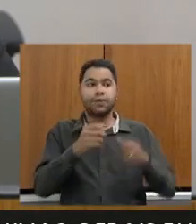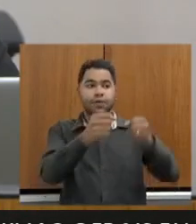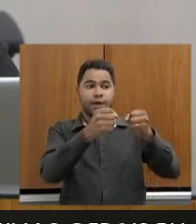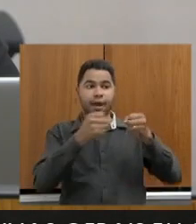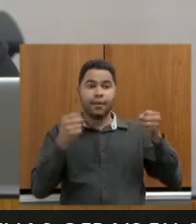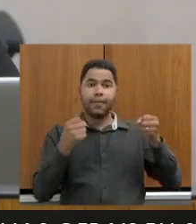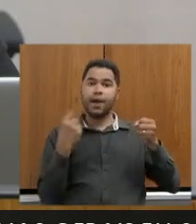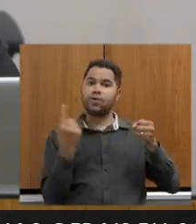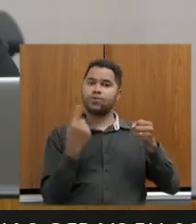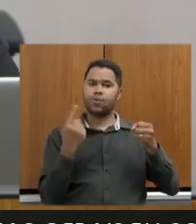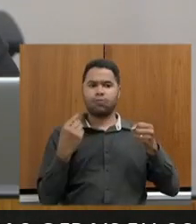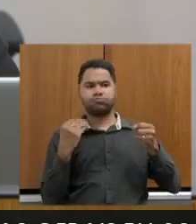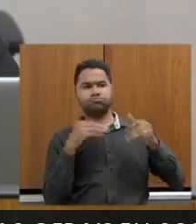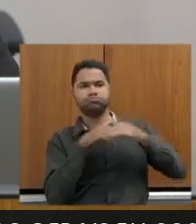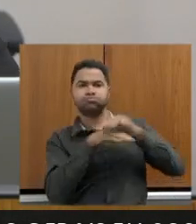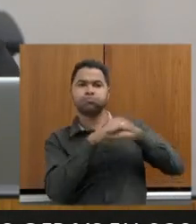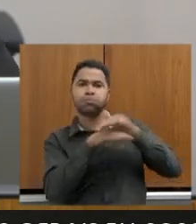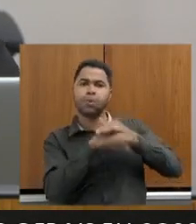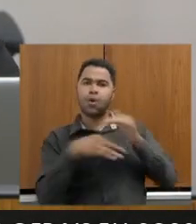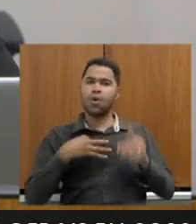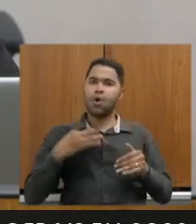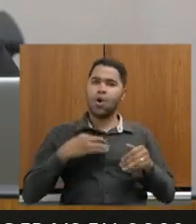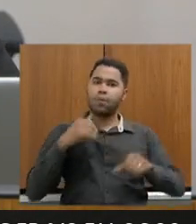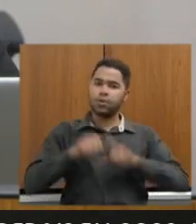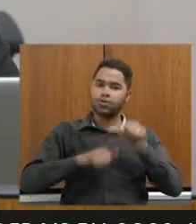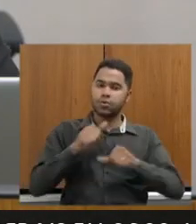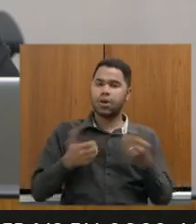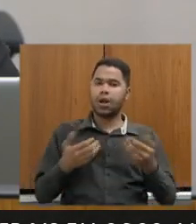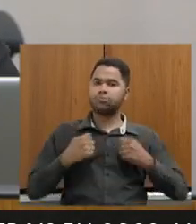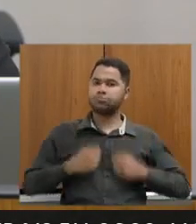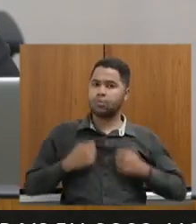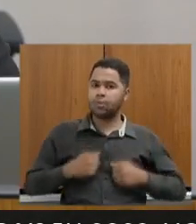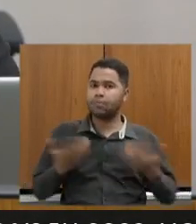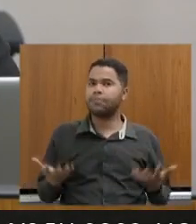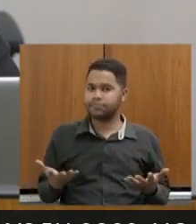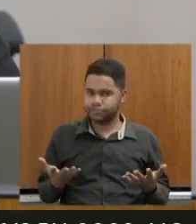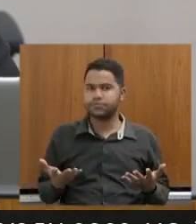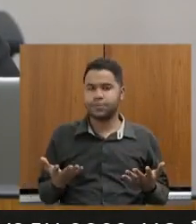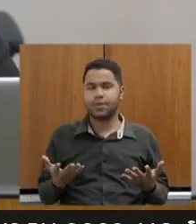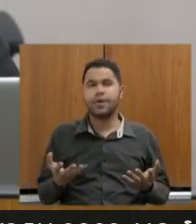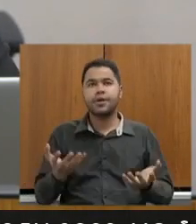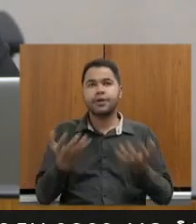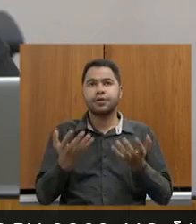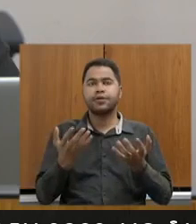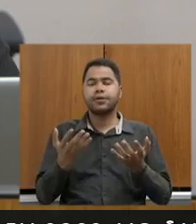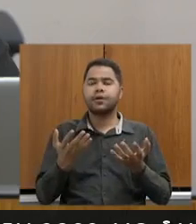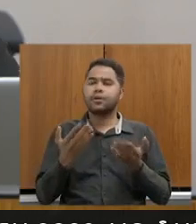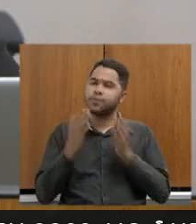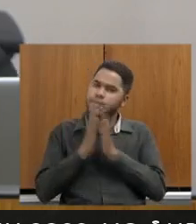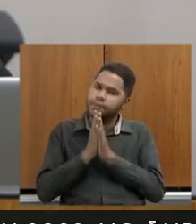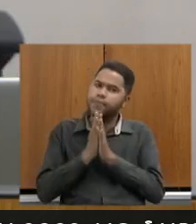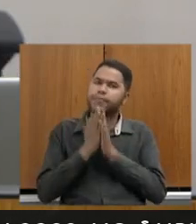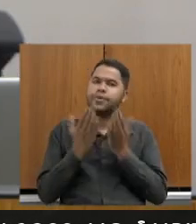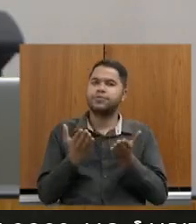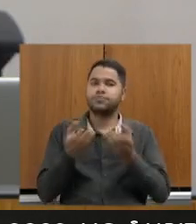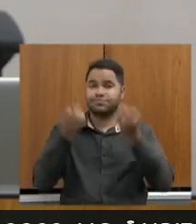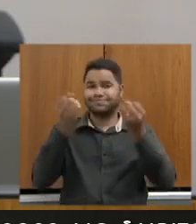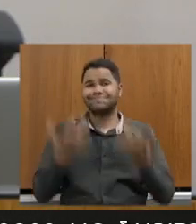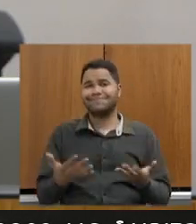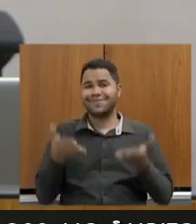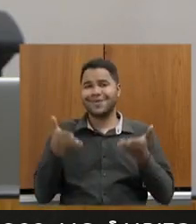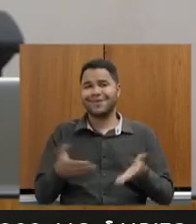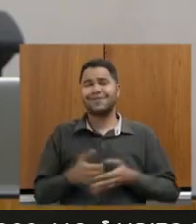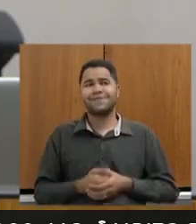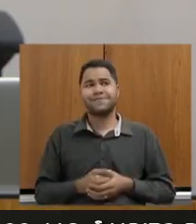para colocar nossa roupa para gente poder trocar de roupa tomar um banho tá bom então queria fazer esse apelo show quando a gente fala aqui